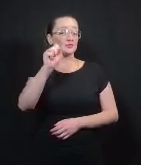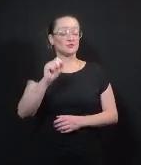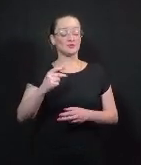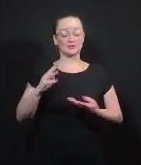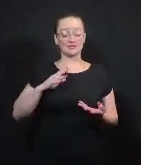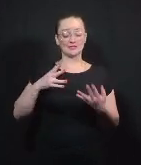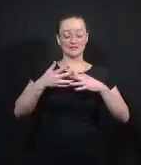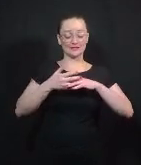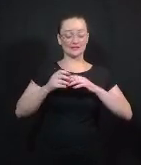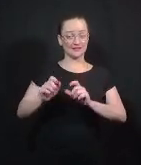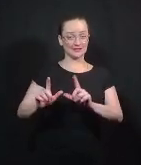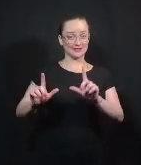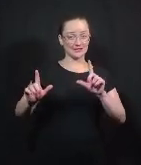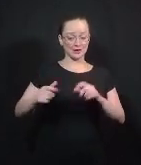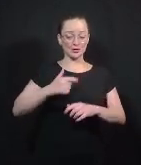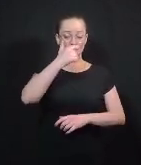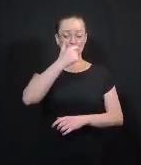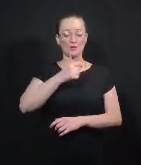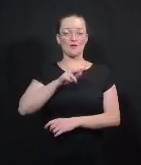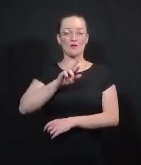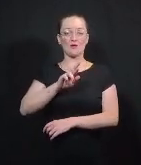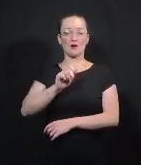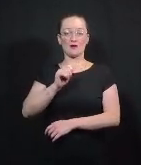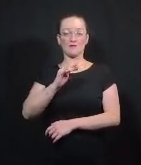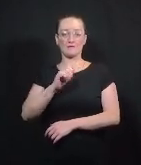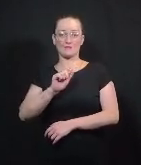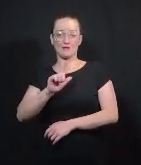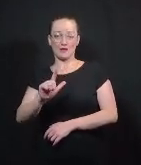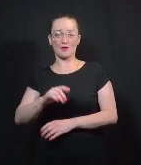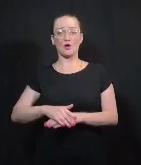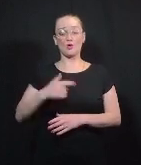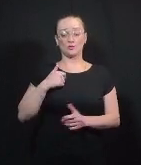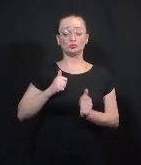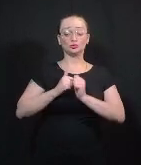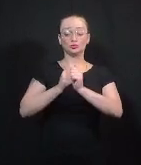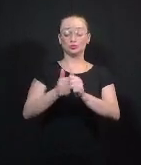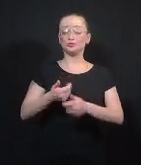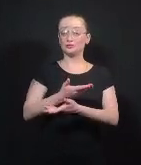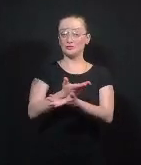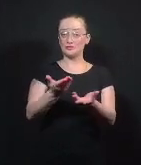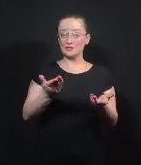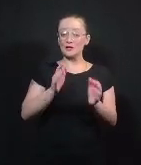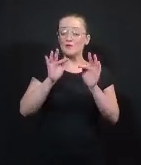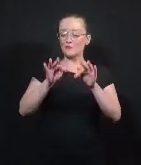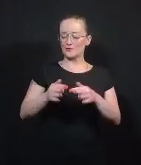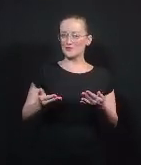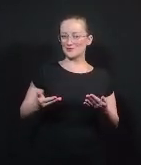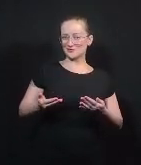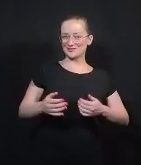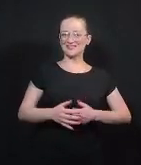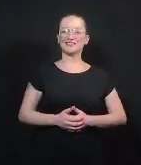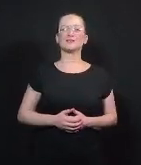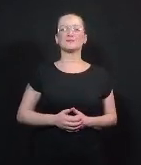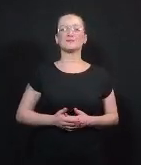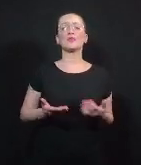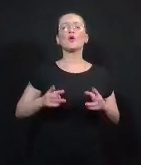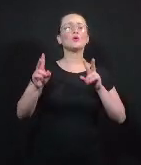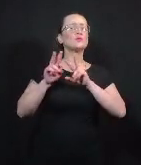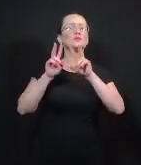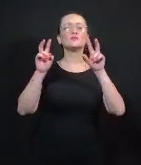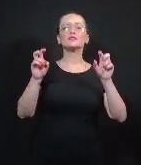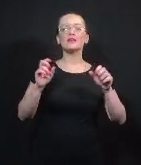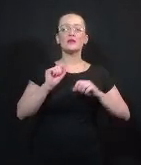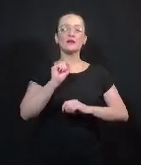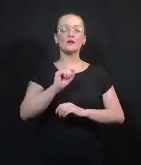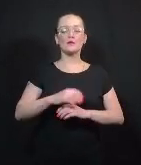sou Rafael Poço e vou acompanhar vocês até o final hoje. Hoje o nosso tema, um